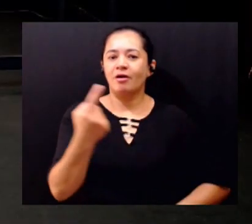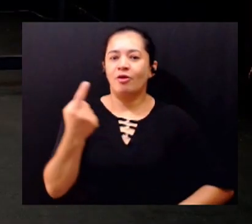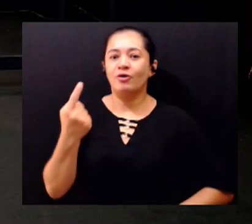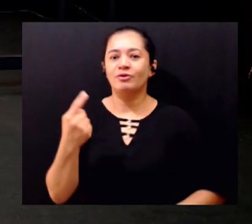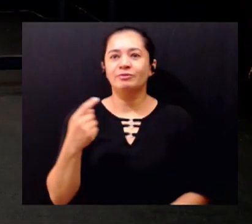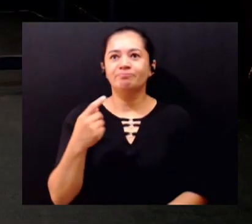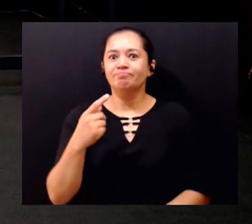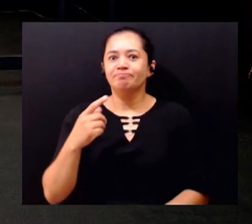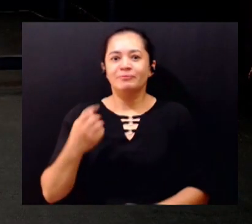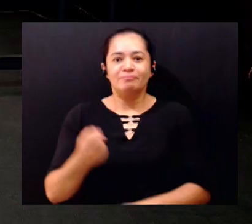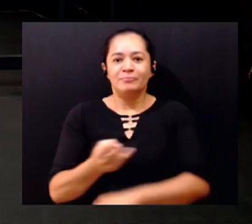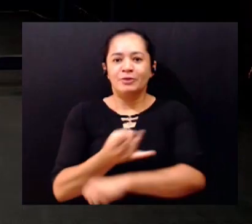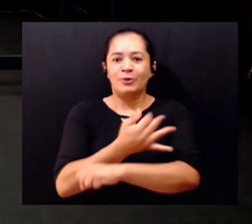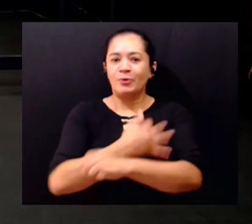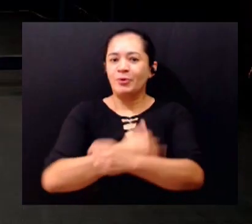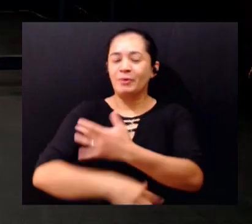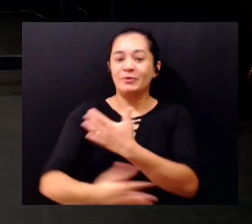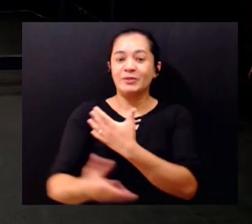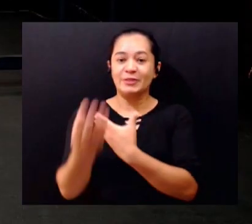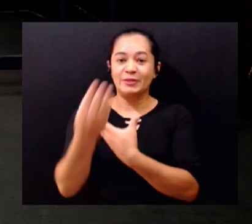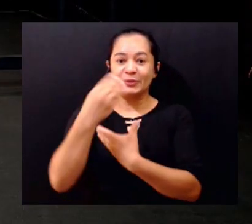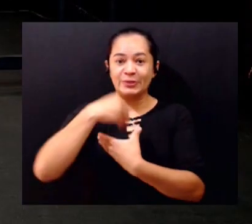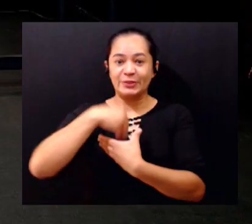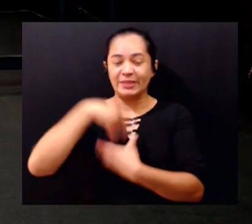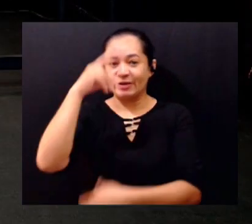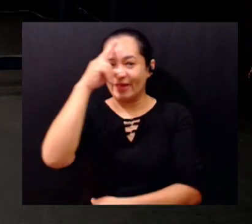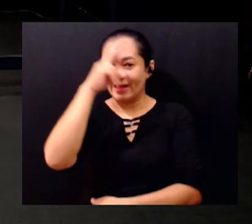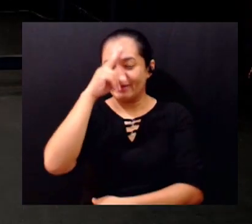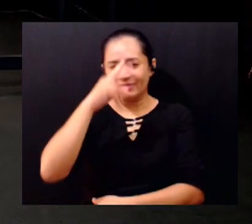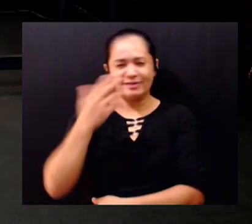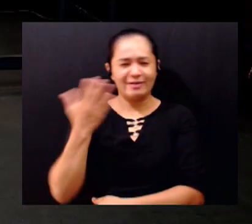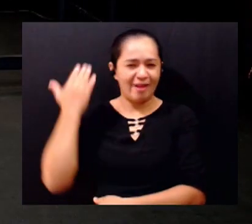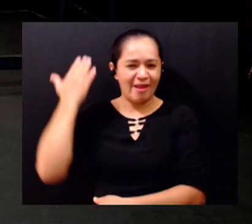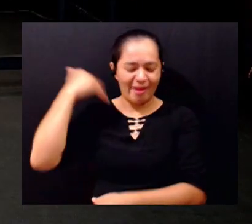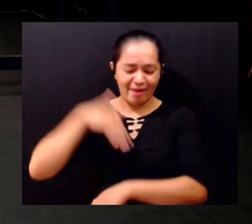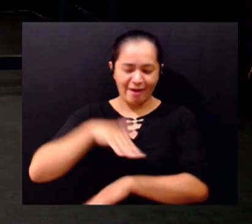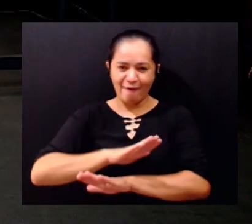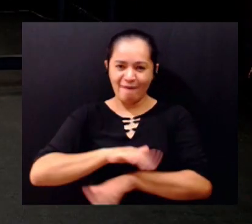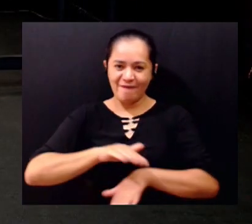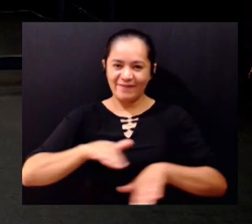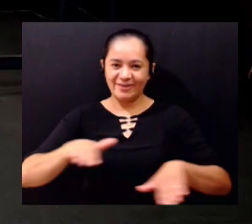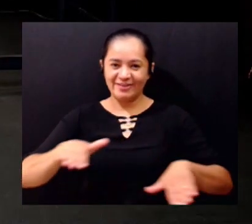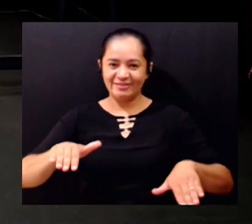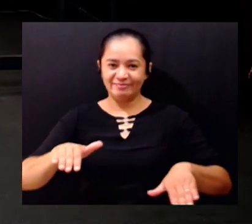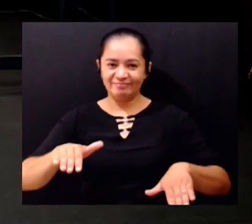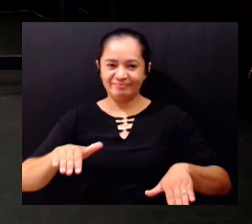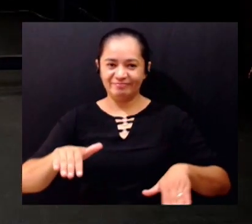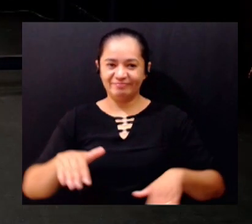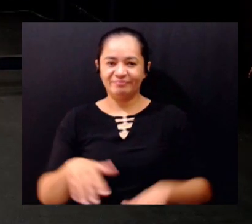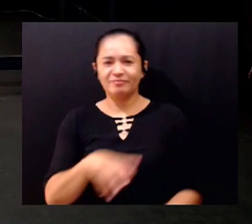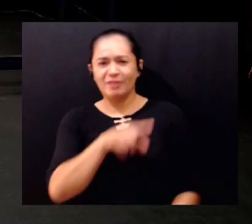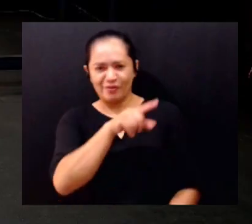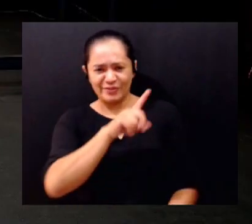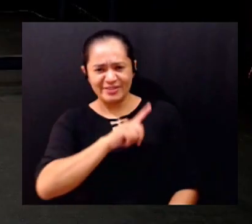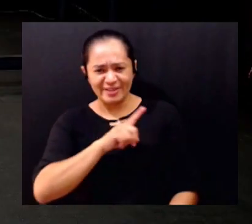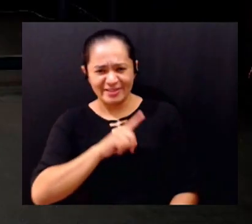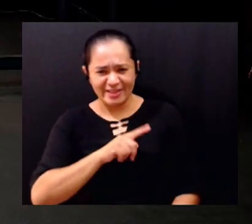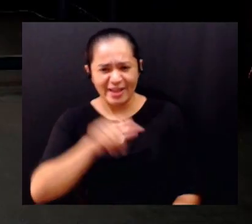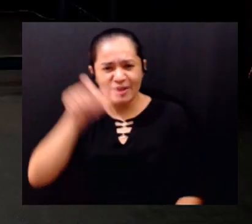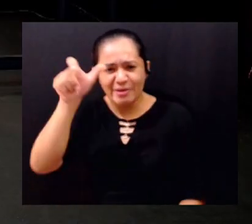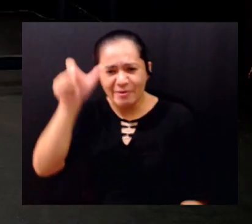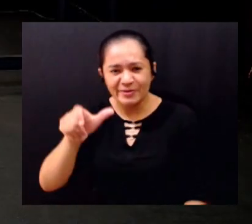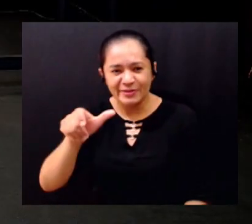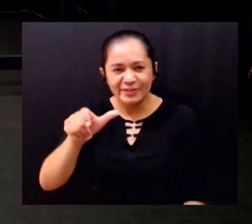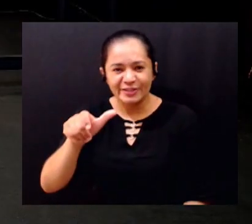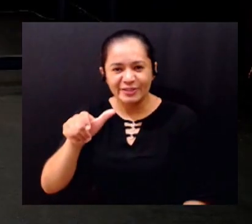né, interna e uma lembrança de criança quando a gente se refere a quadrinhos, né, Wander? Você tem algum personagem favorito? Eu